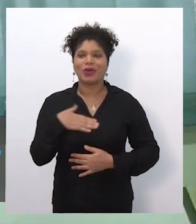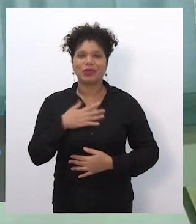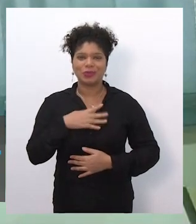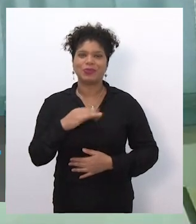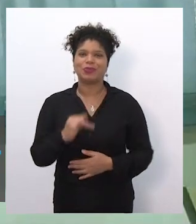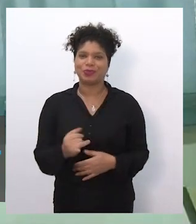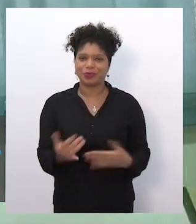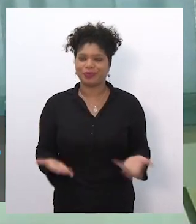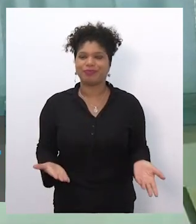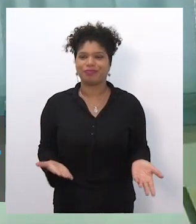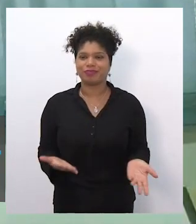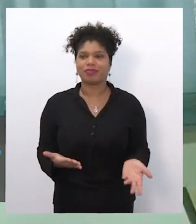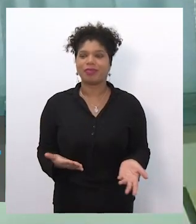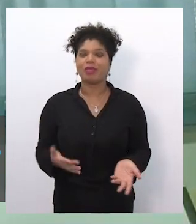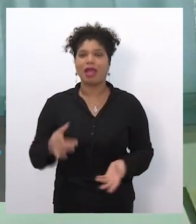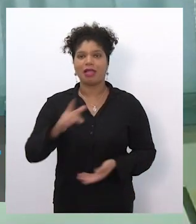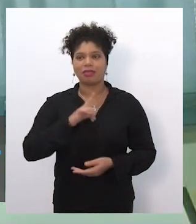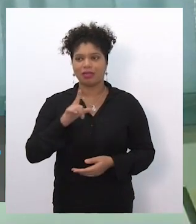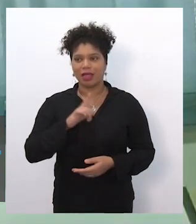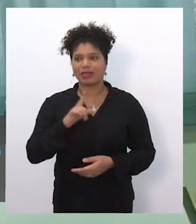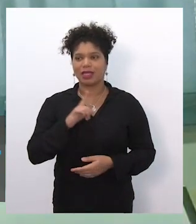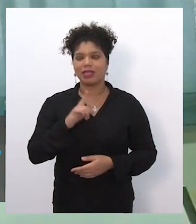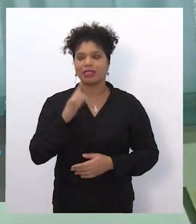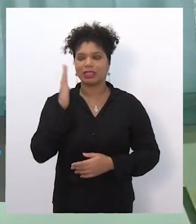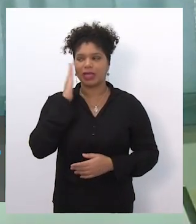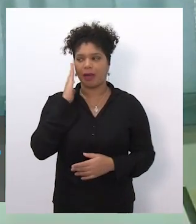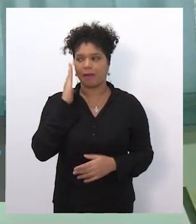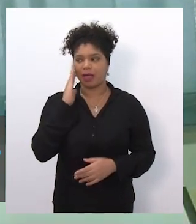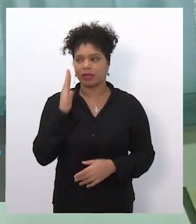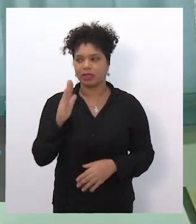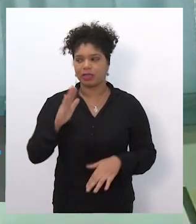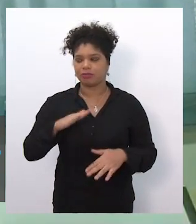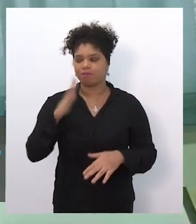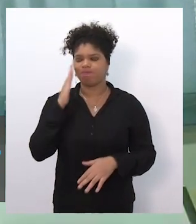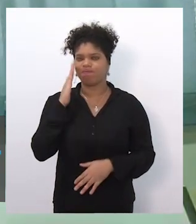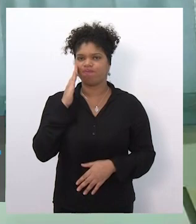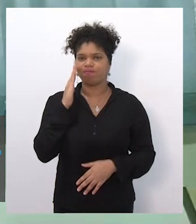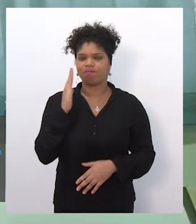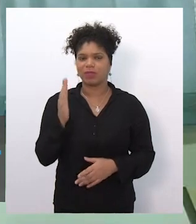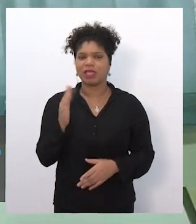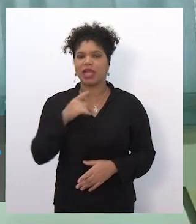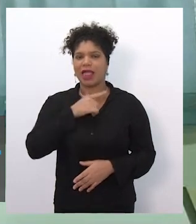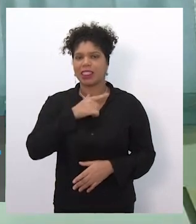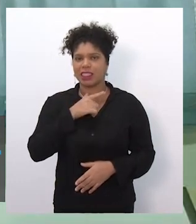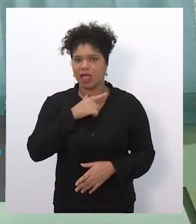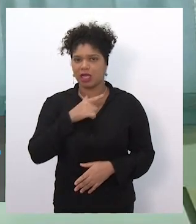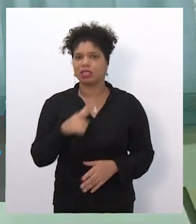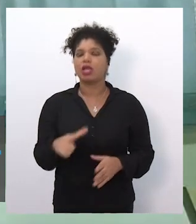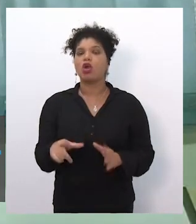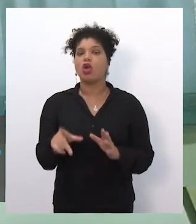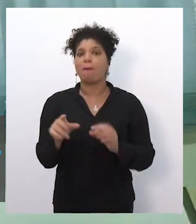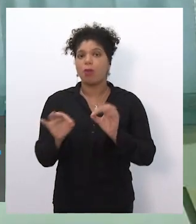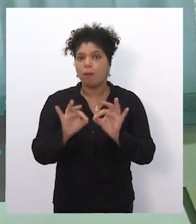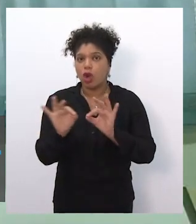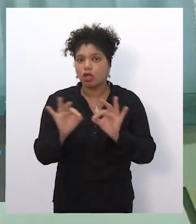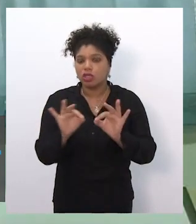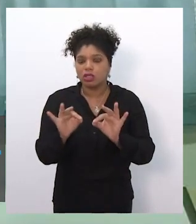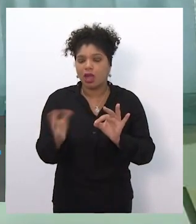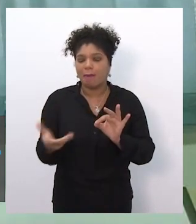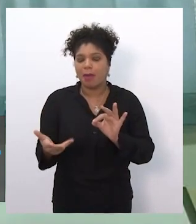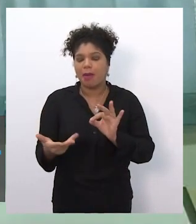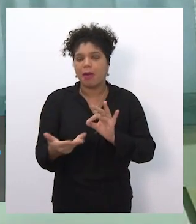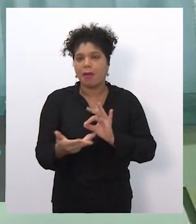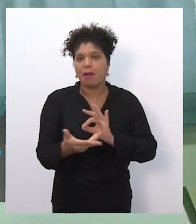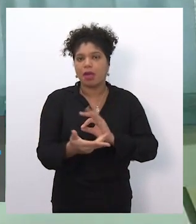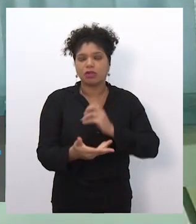tem sempre algum ponto vai existir que vai dar o gargalo. Você tem um processador bom, em algum lugar vai dar o